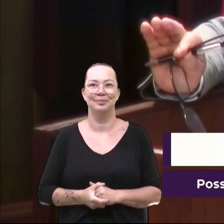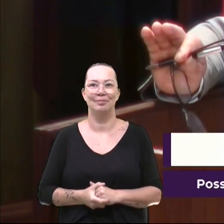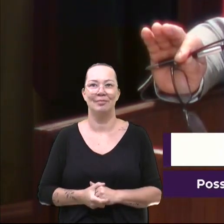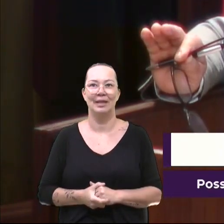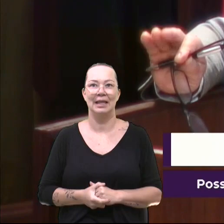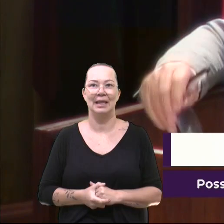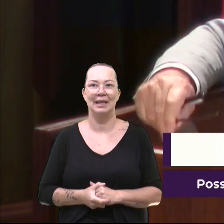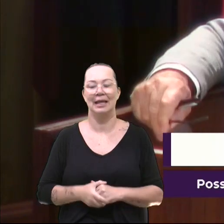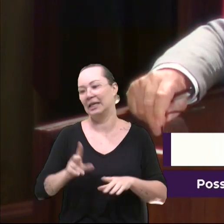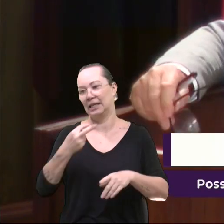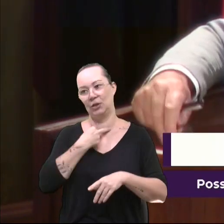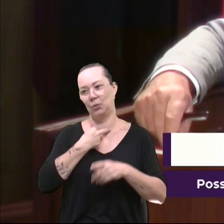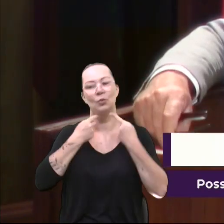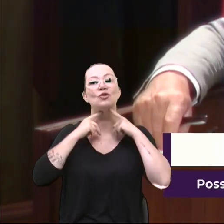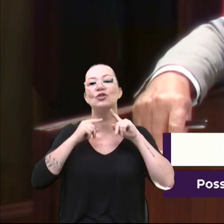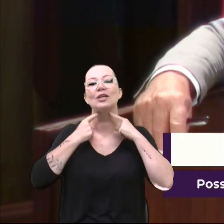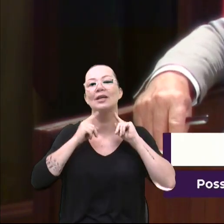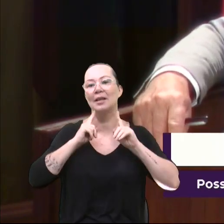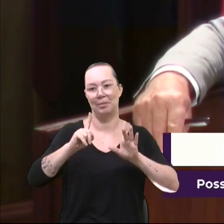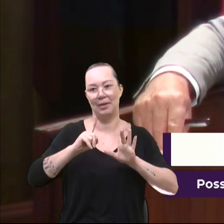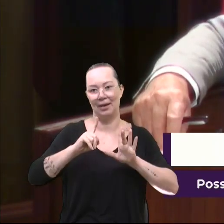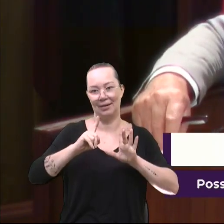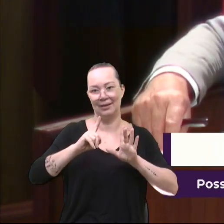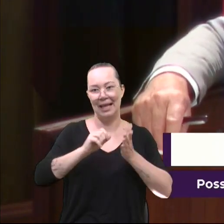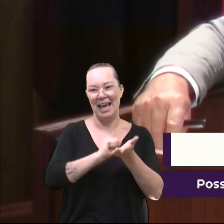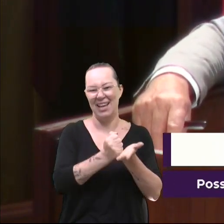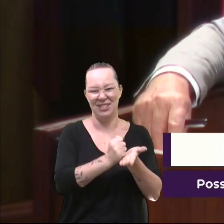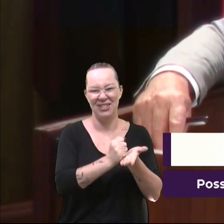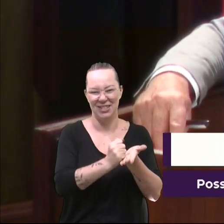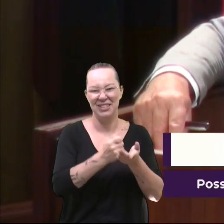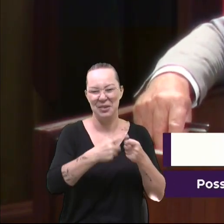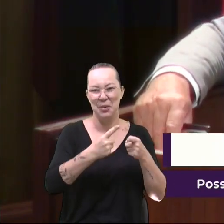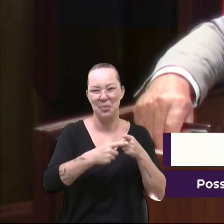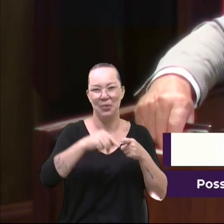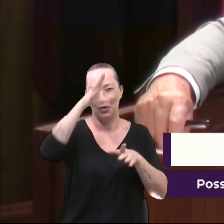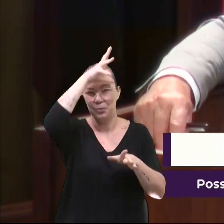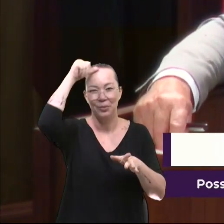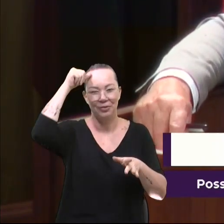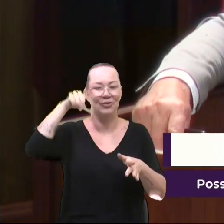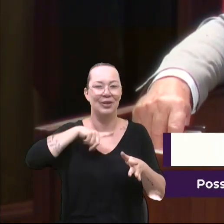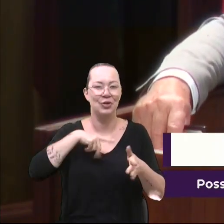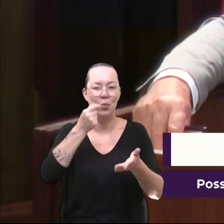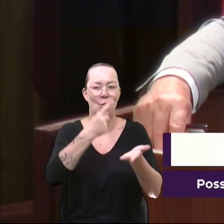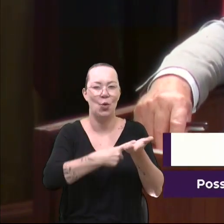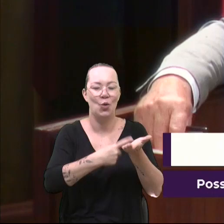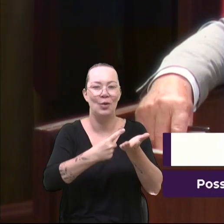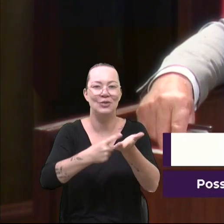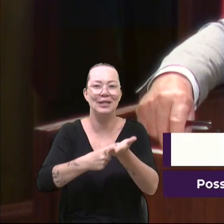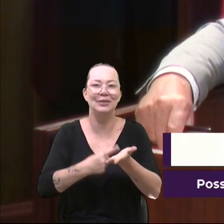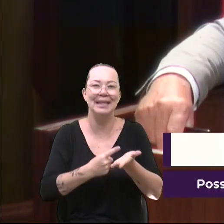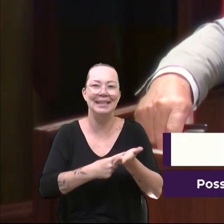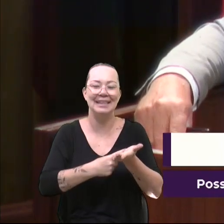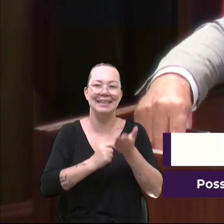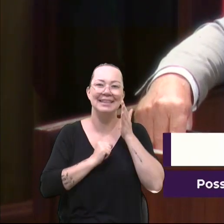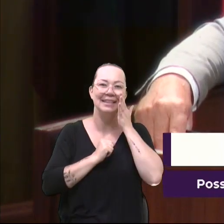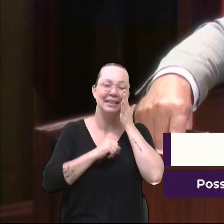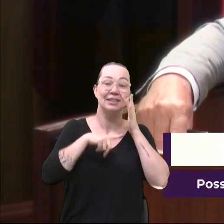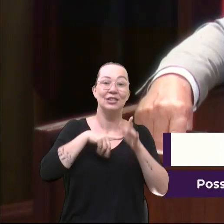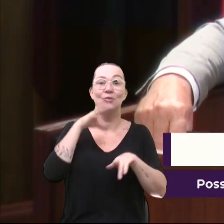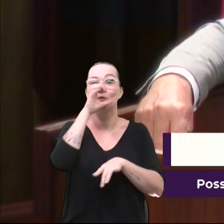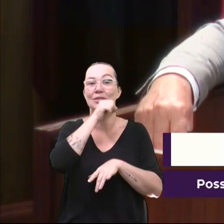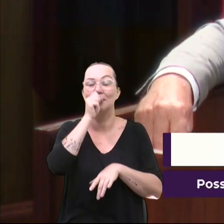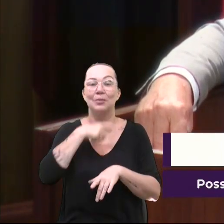não dá para reclamar da agenda, porque o prefeito tinha uma agenda nesse ano 2023. Num sábado me encontrei com ele